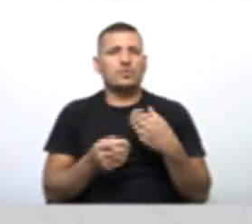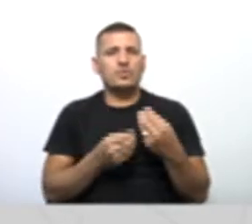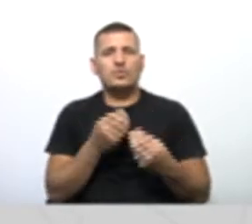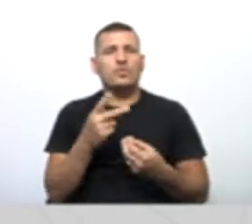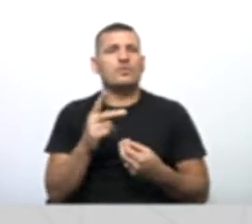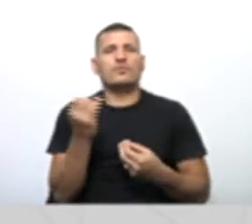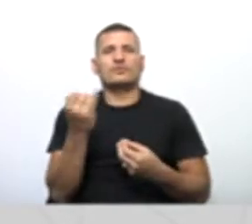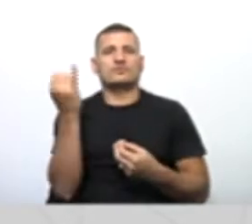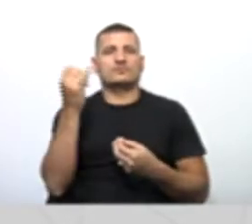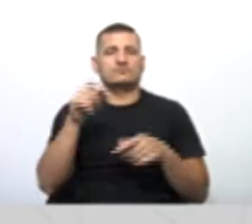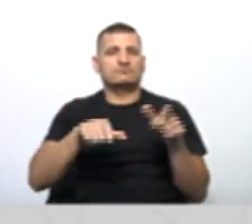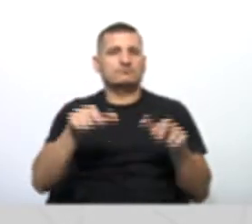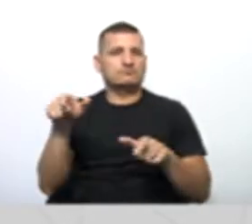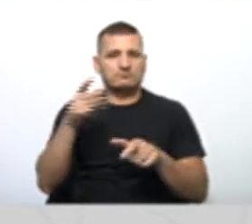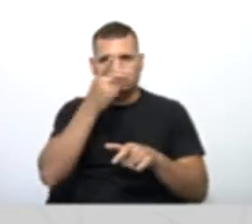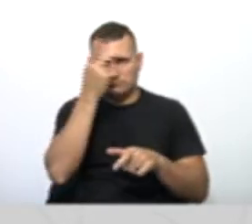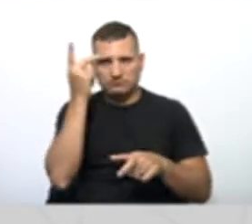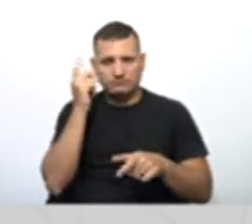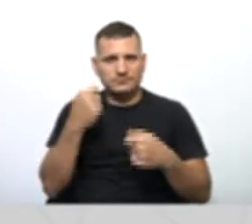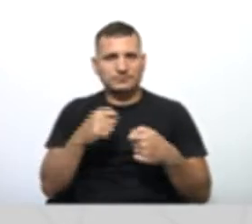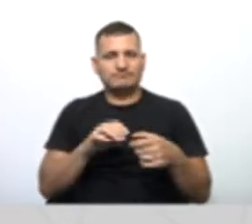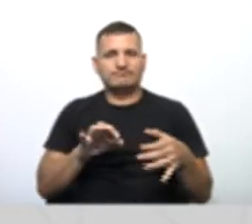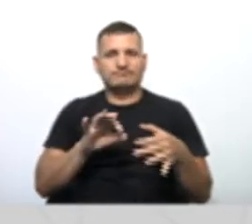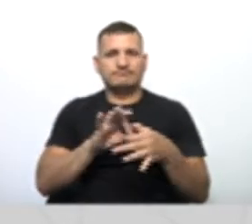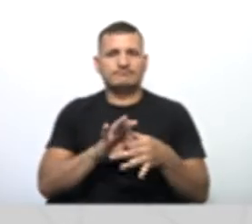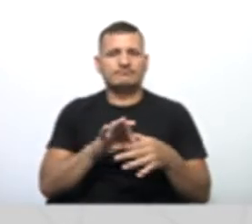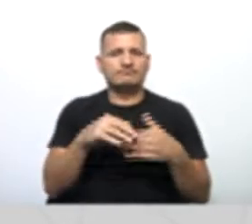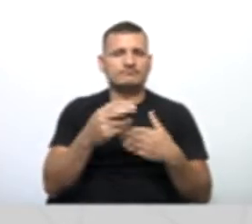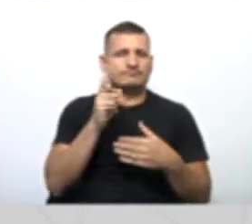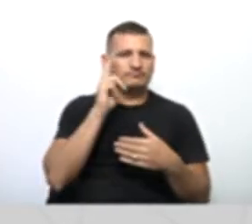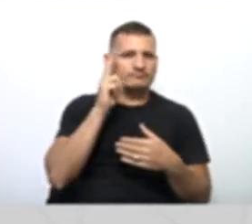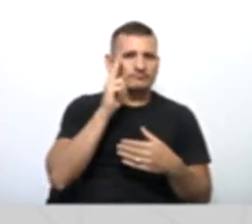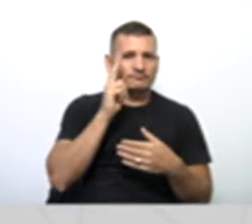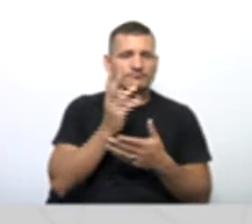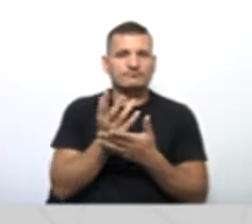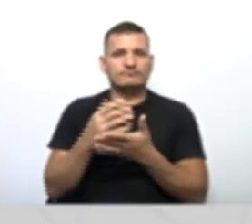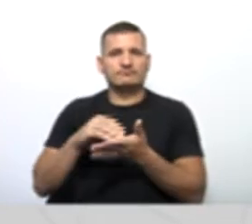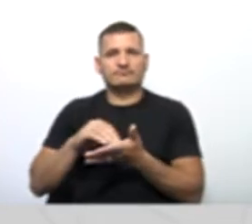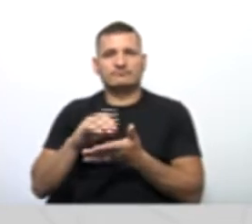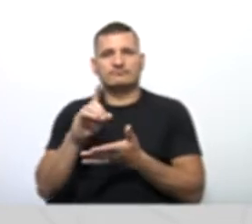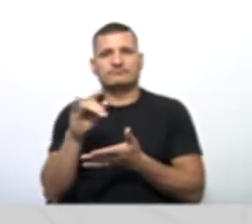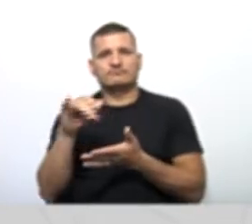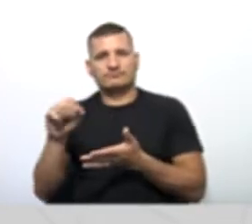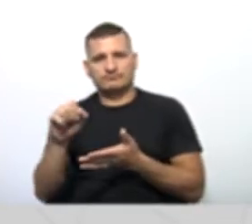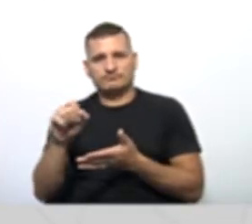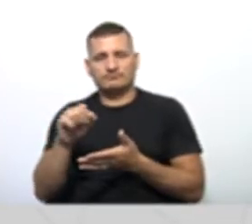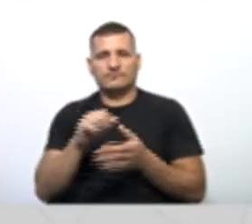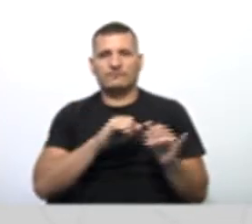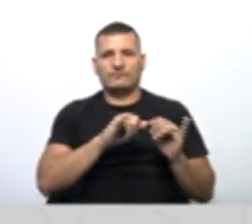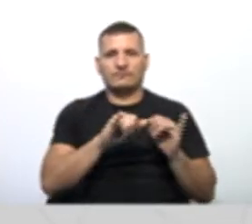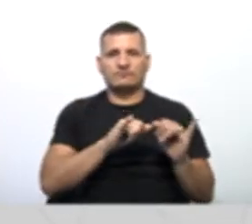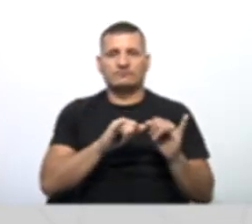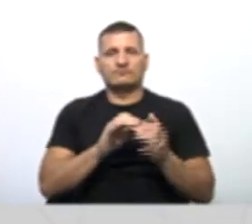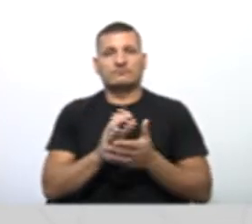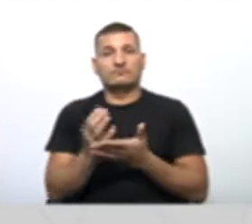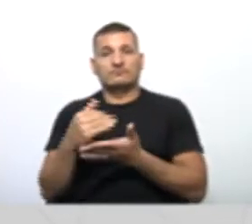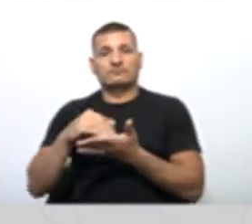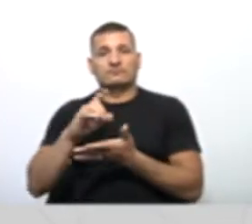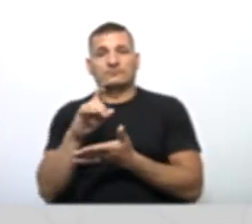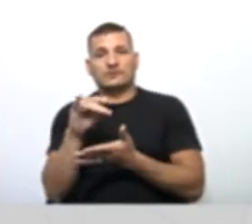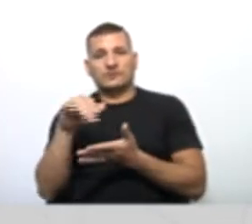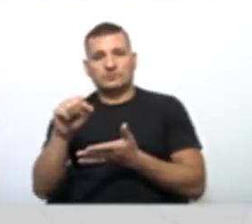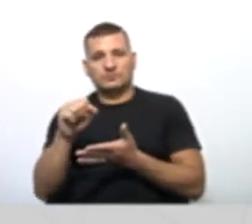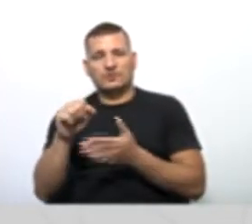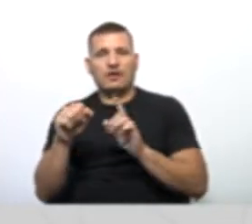indivíduos. Bom, professora, vamos lembrar dado e informação para os nossos alunos? Sim. Dado é individual, né, professor? Eu